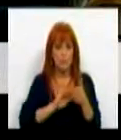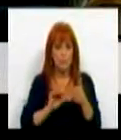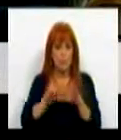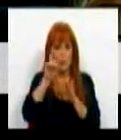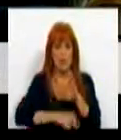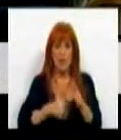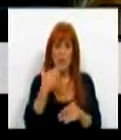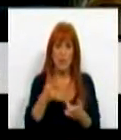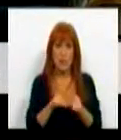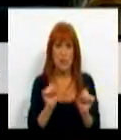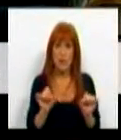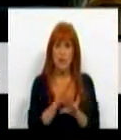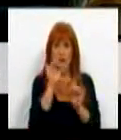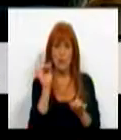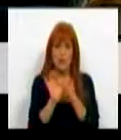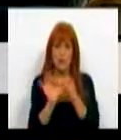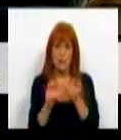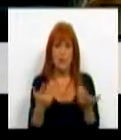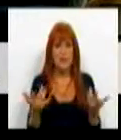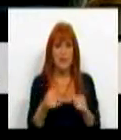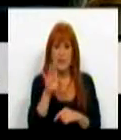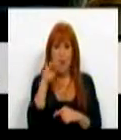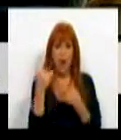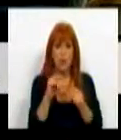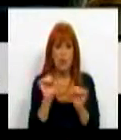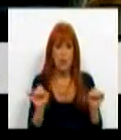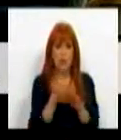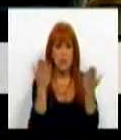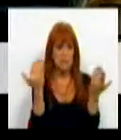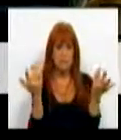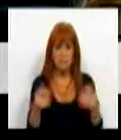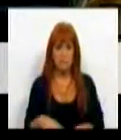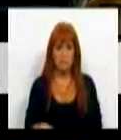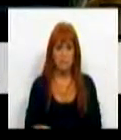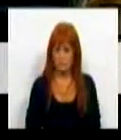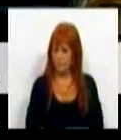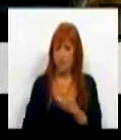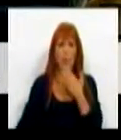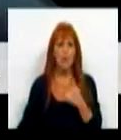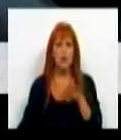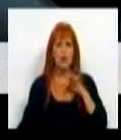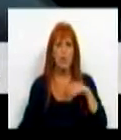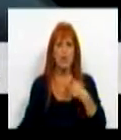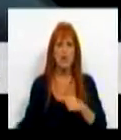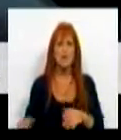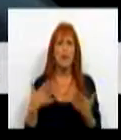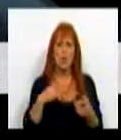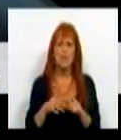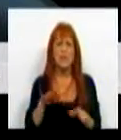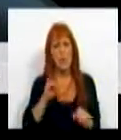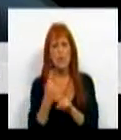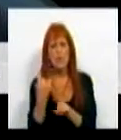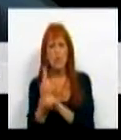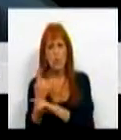já pediu para esclarecer alguns aspectos e, portanto, se houver algum esclarecimento. Muito obrigada, senhor Presidente. É que eu ainda queria ir aqui